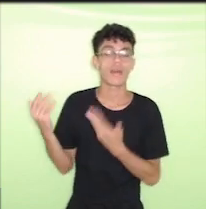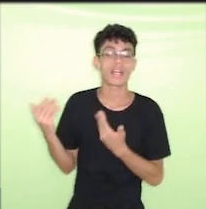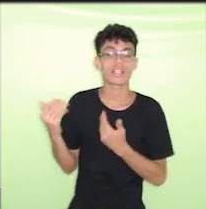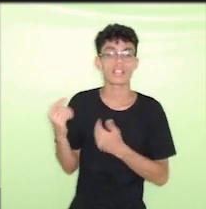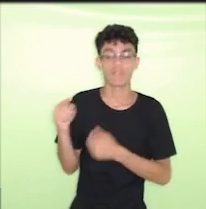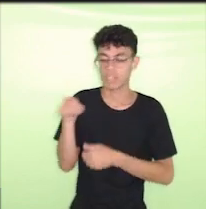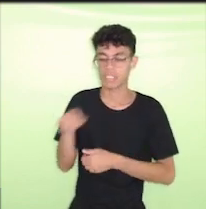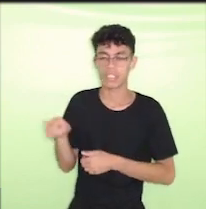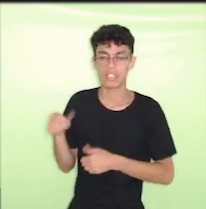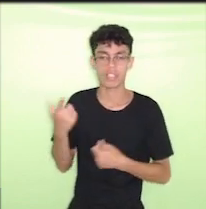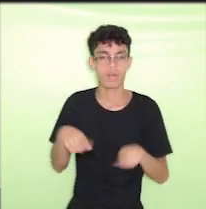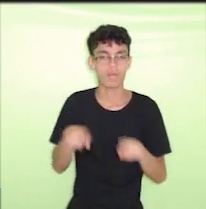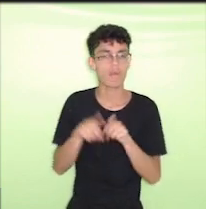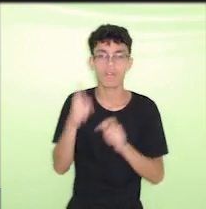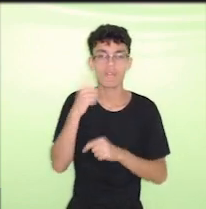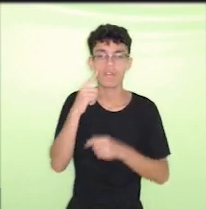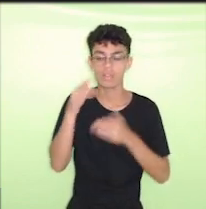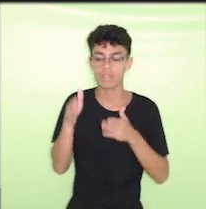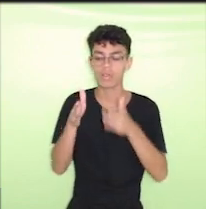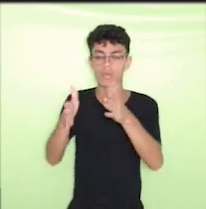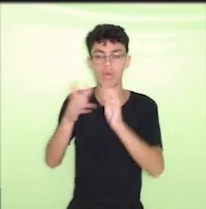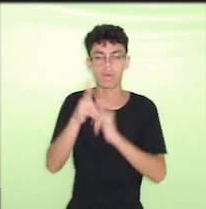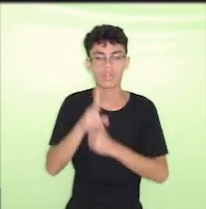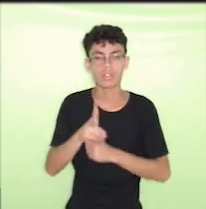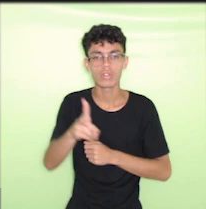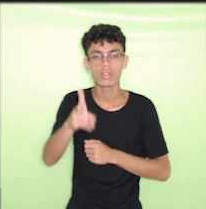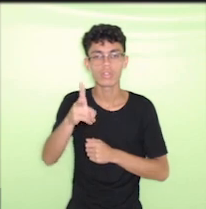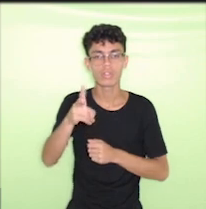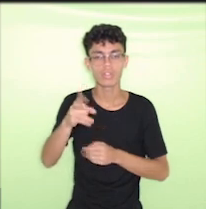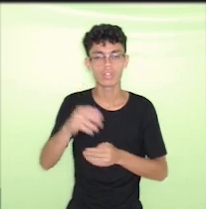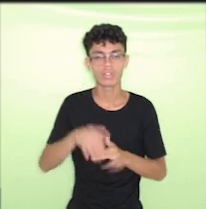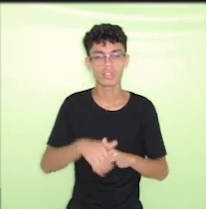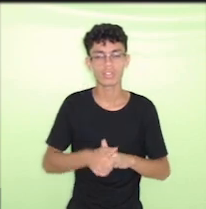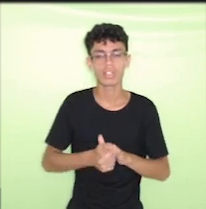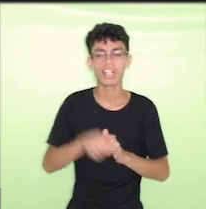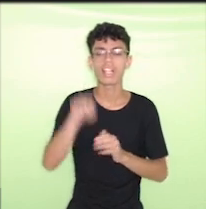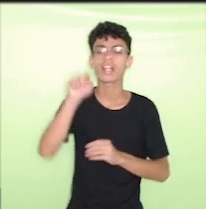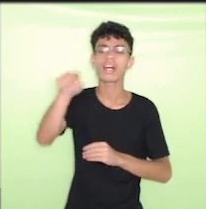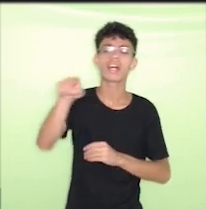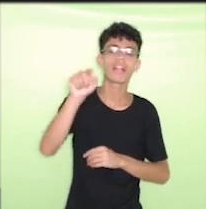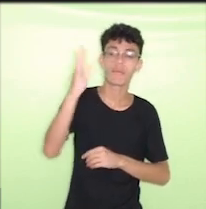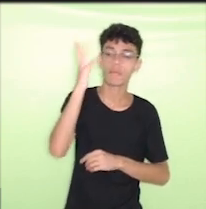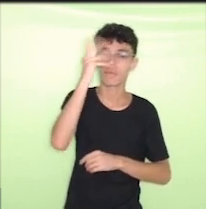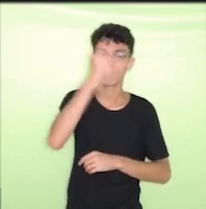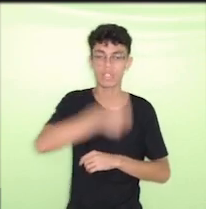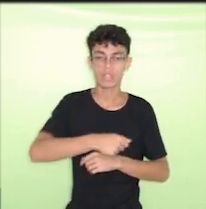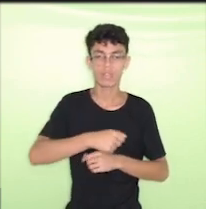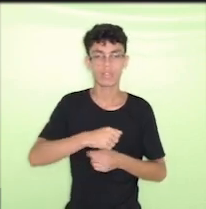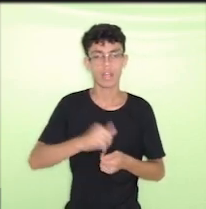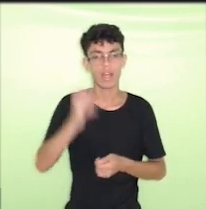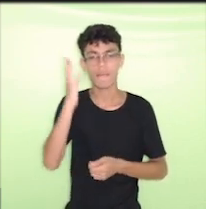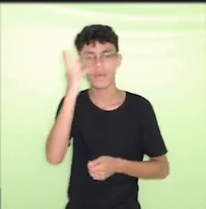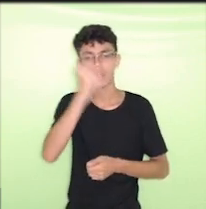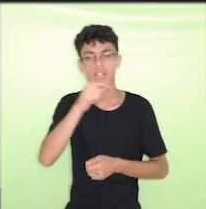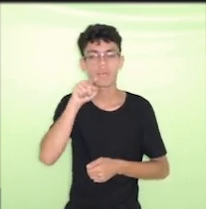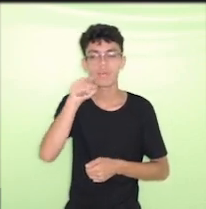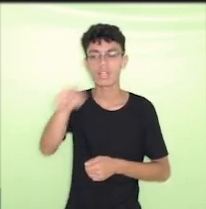dizer que você também não vê que o caminho continua? Lá, olha como é bonito.